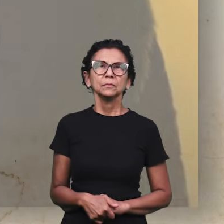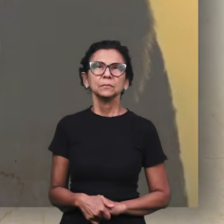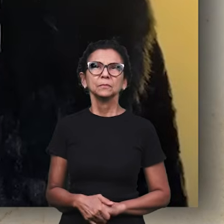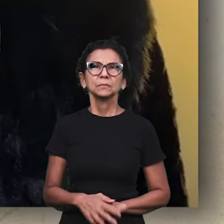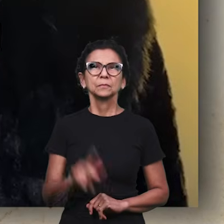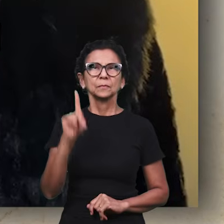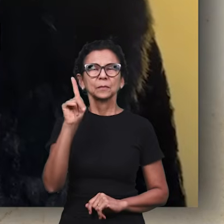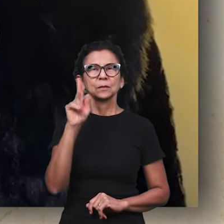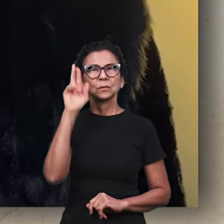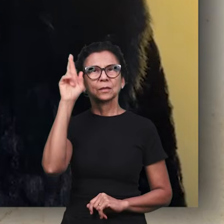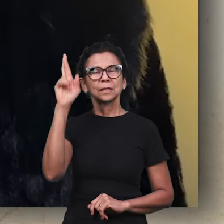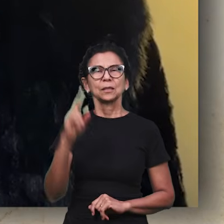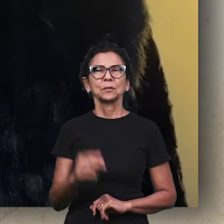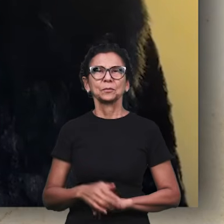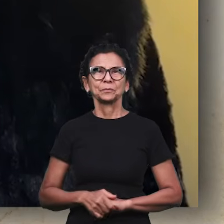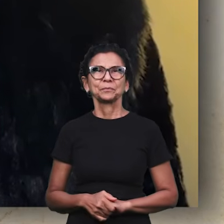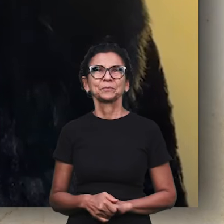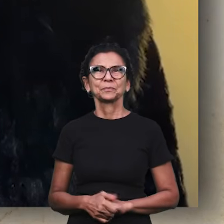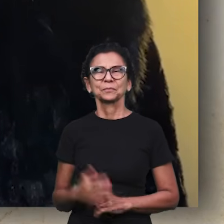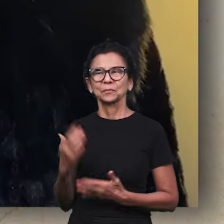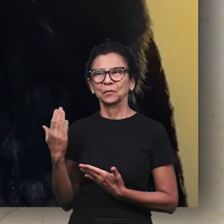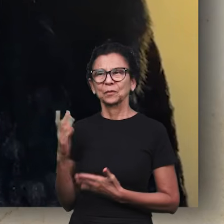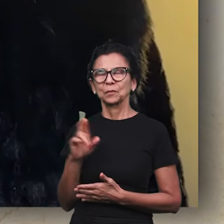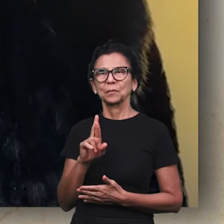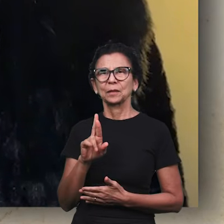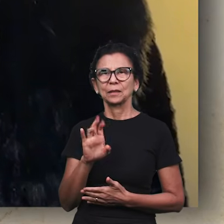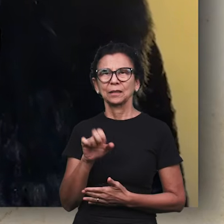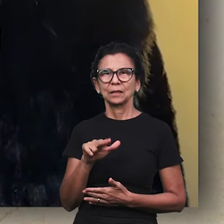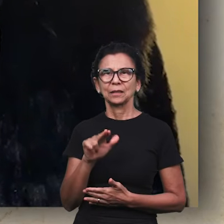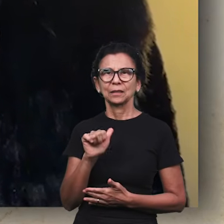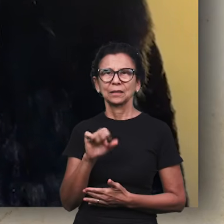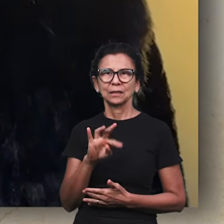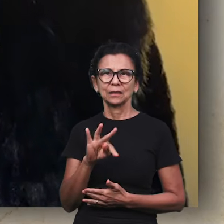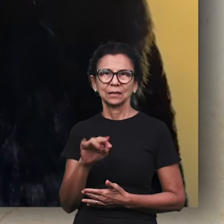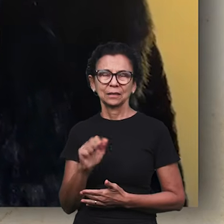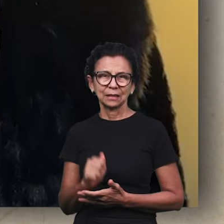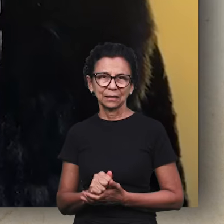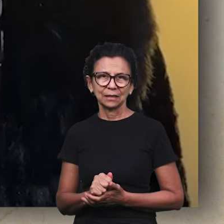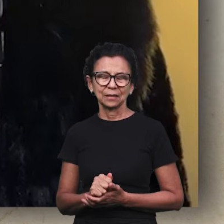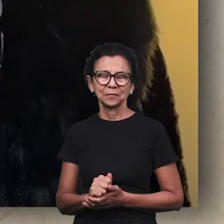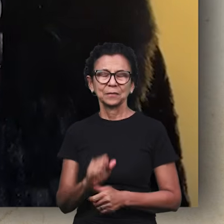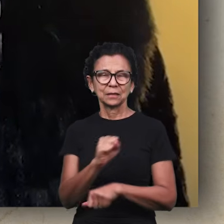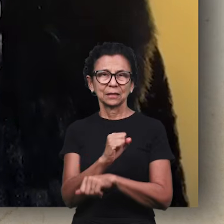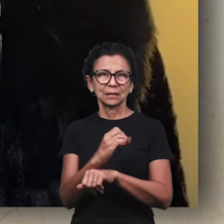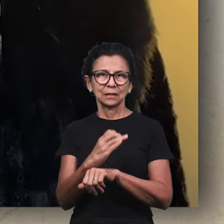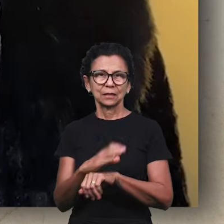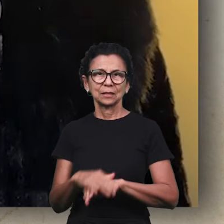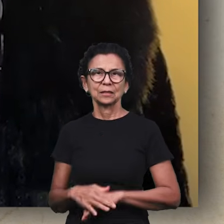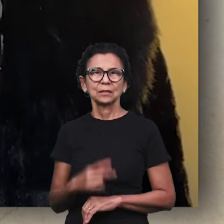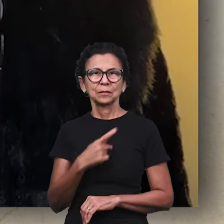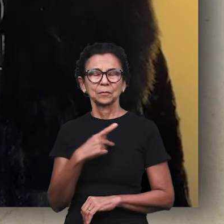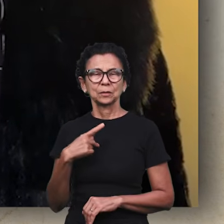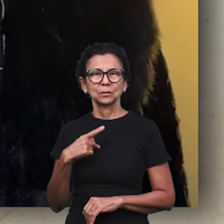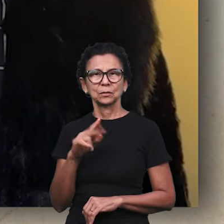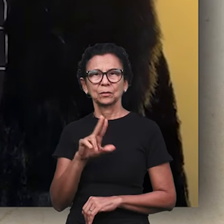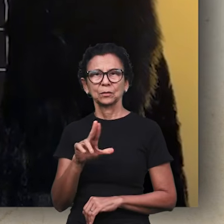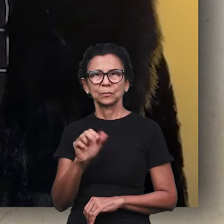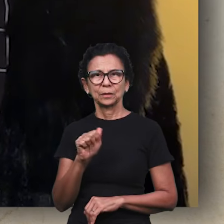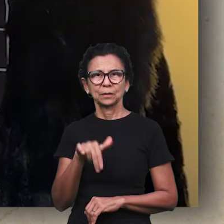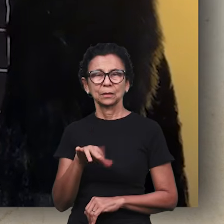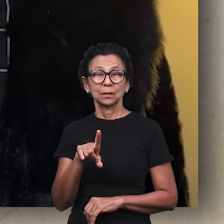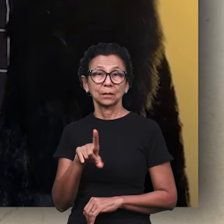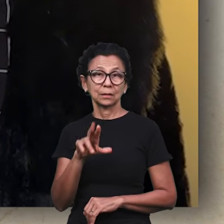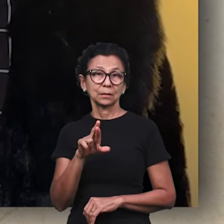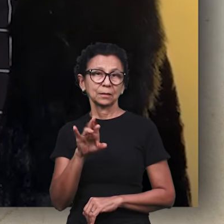A paz do Senhor. Eu sou a Renata Trombeta, da Igreja do Jardim Itália, em Chapecó, Santa Catarina, do pastor André Palmeira. A